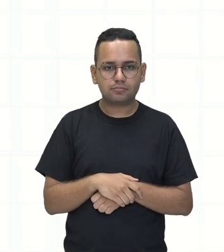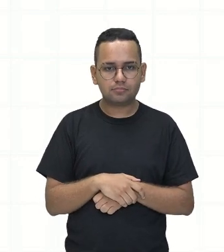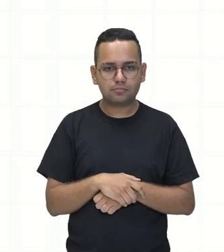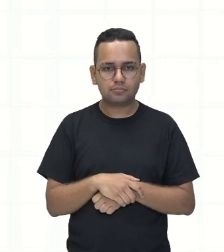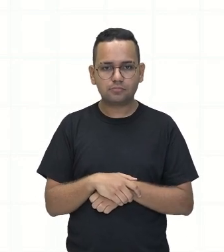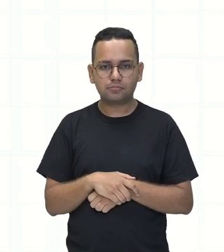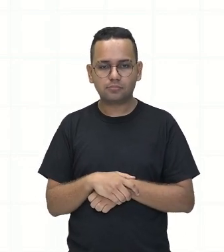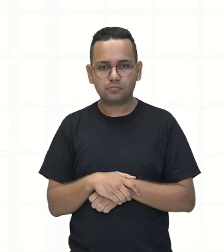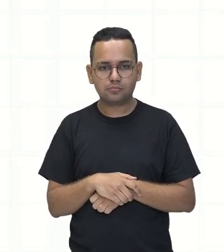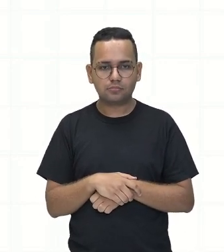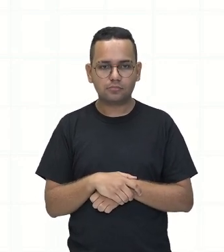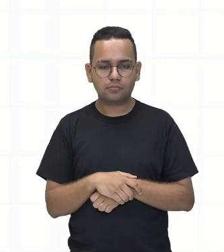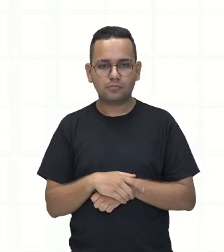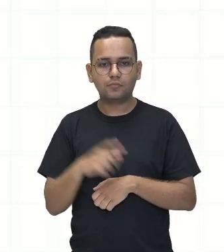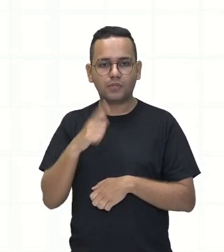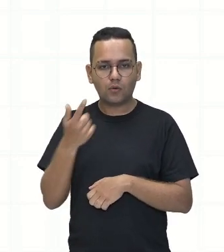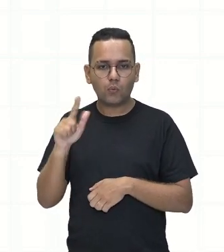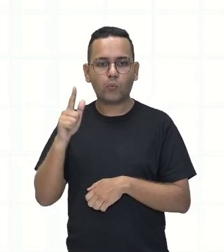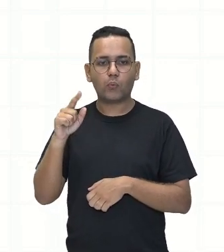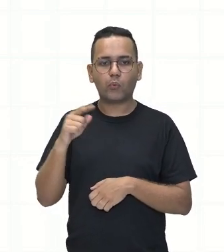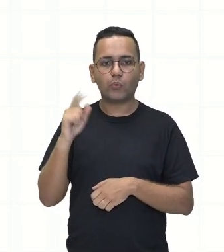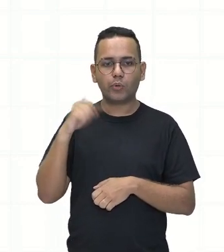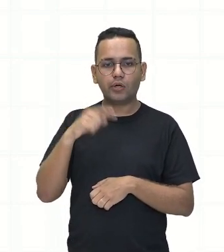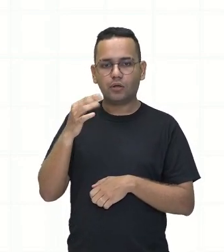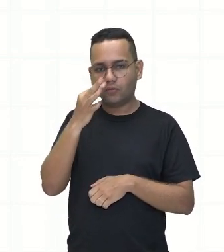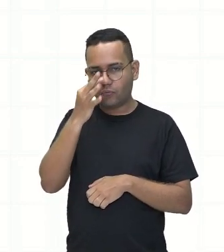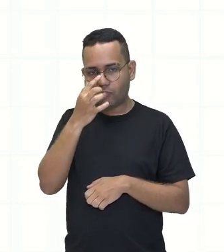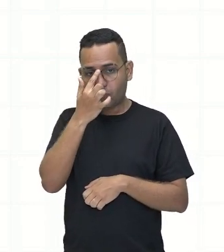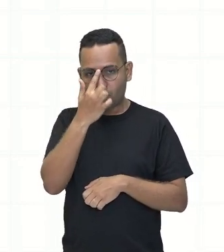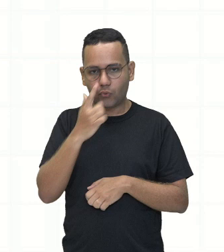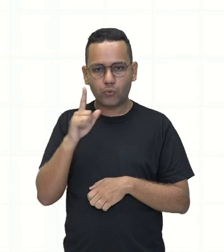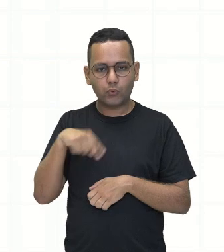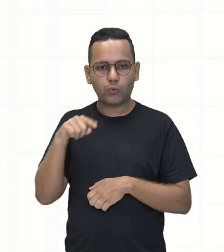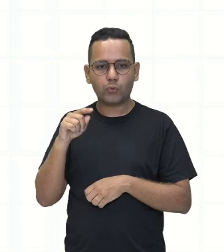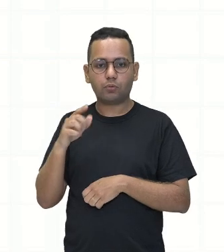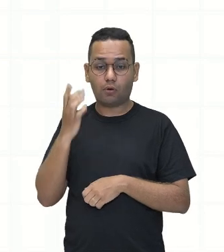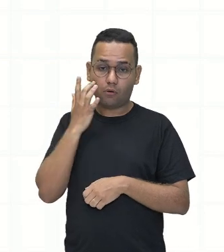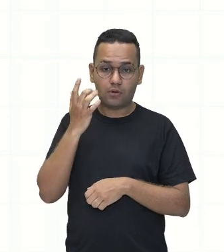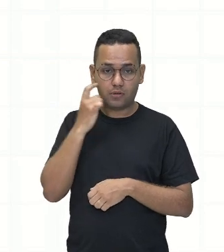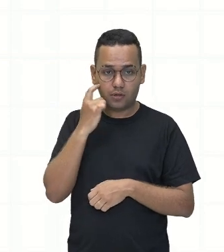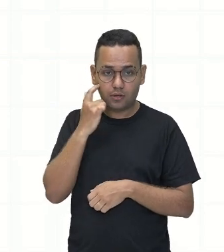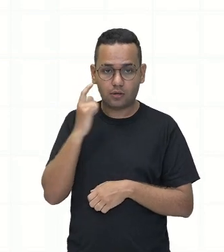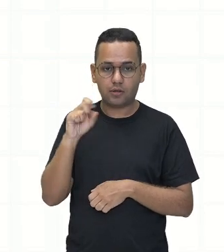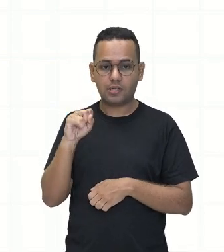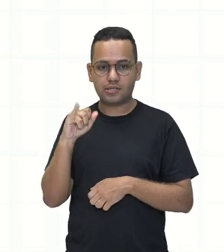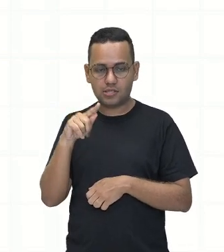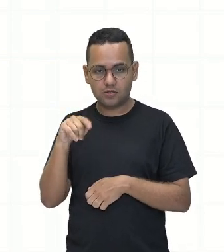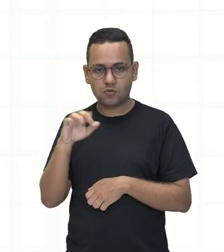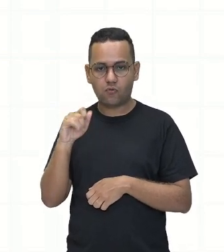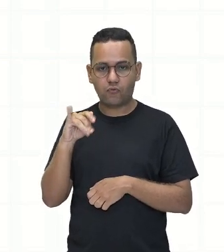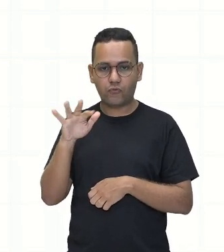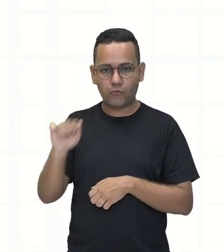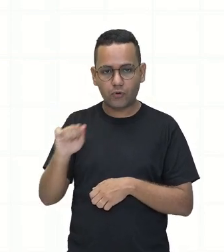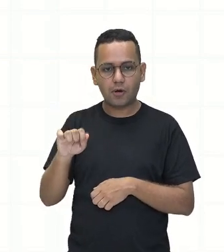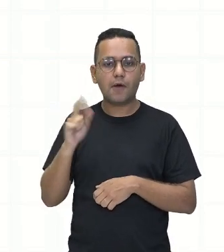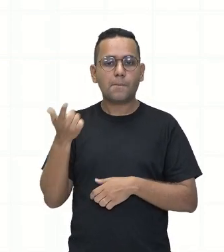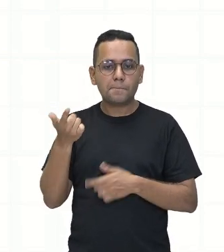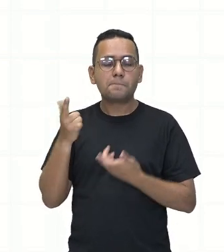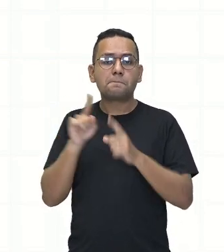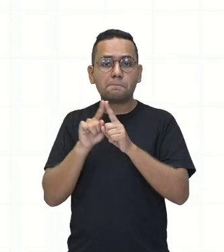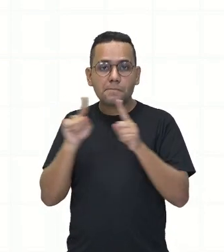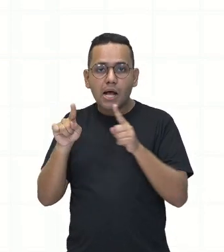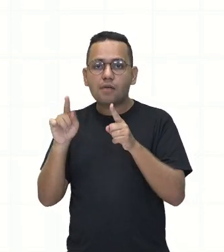fruto e semente de forma consciente é a sinzoocoria, e transporte de fruto e semente acidentalmente é a